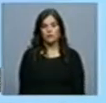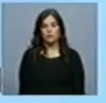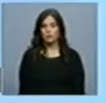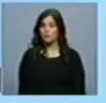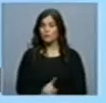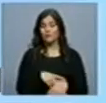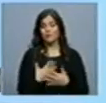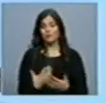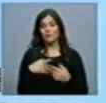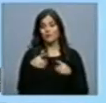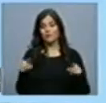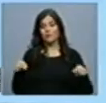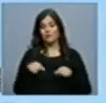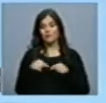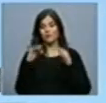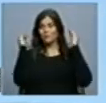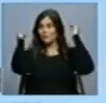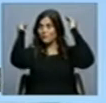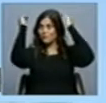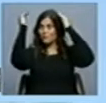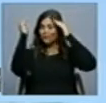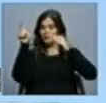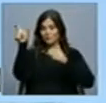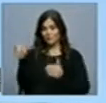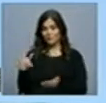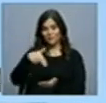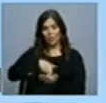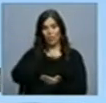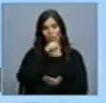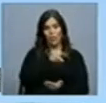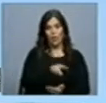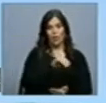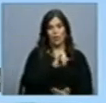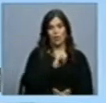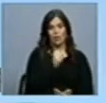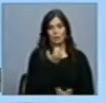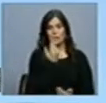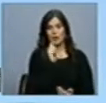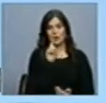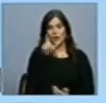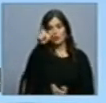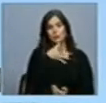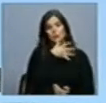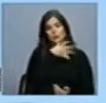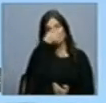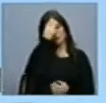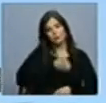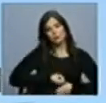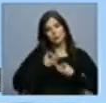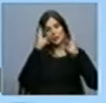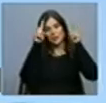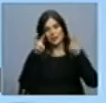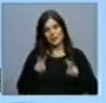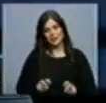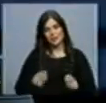Altura agora para a rubrica A Última Fronteira. Está connosco, como é habitual ao domingo, Miguel Gonçalves, o comentador da RTP para assuntos do espaço. Bom